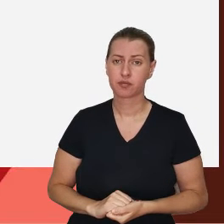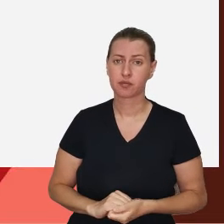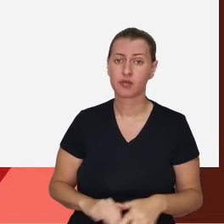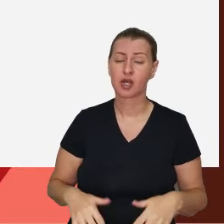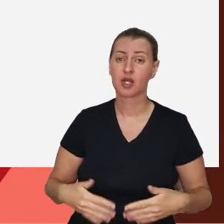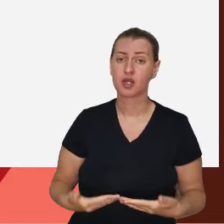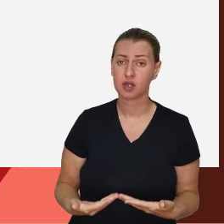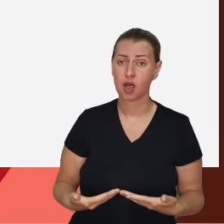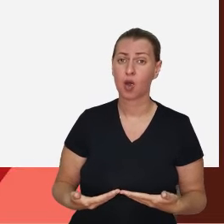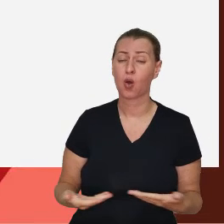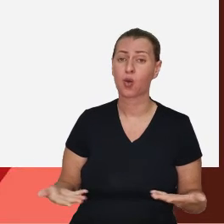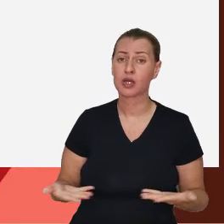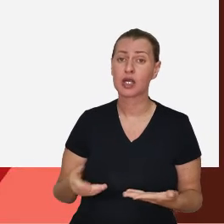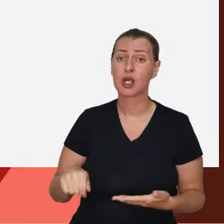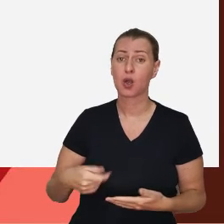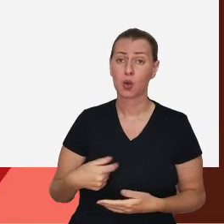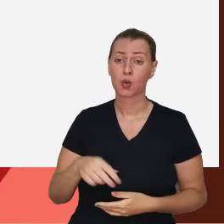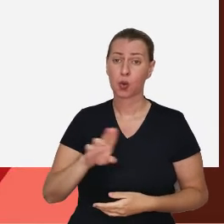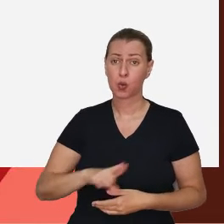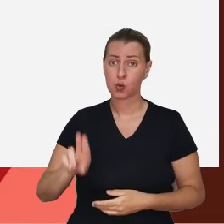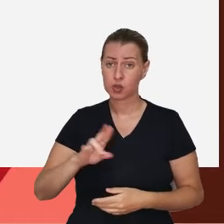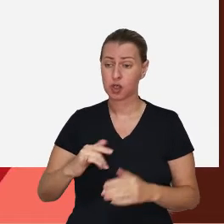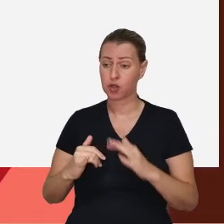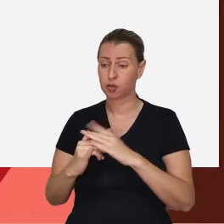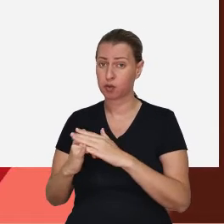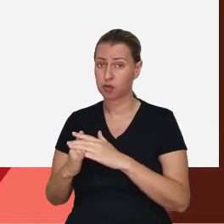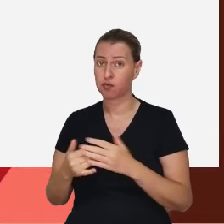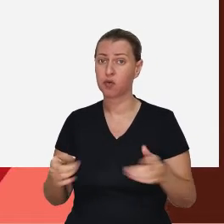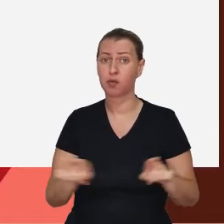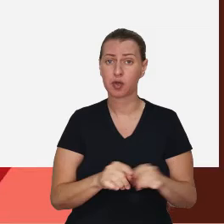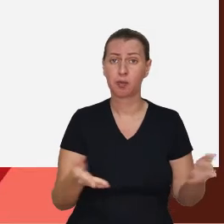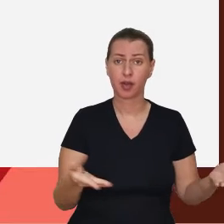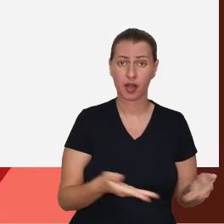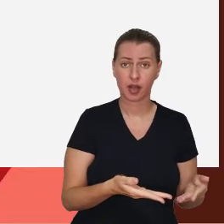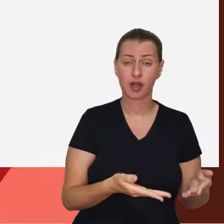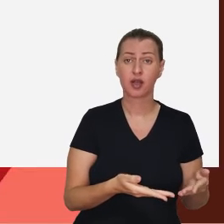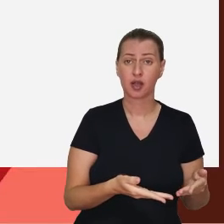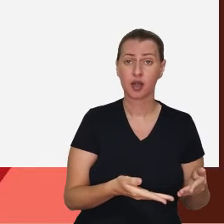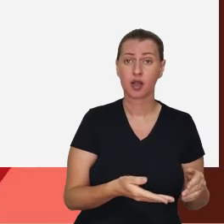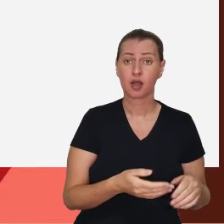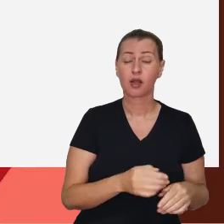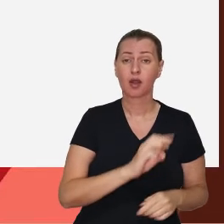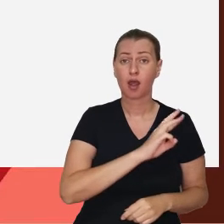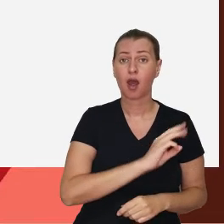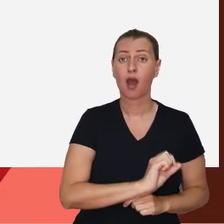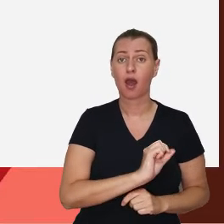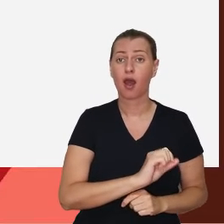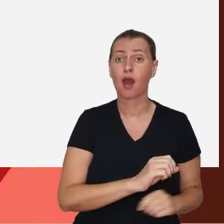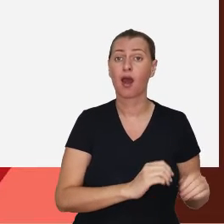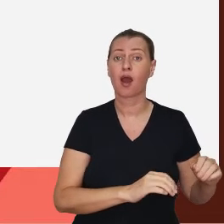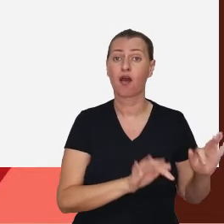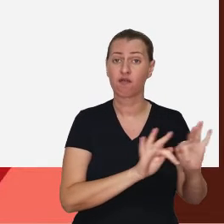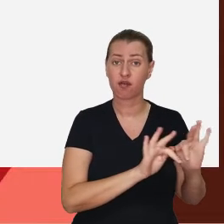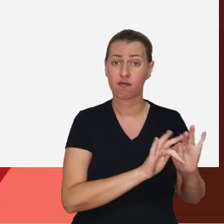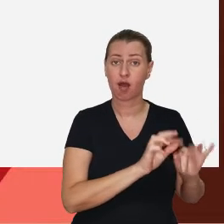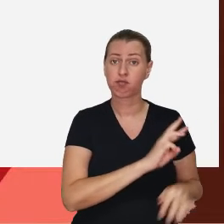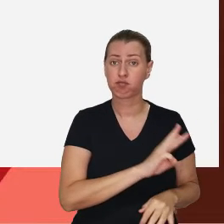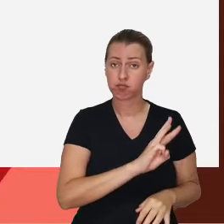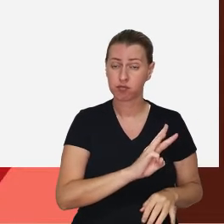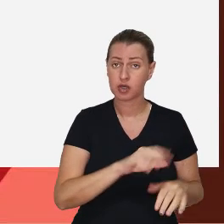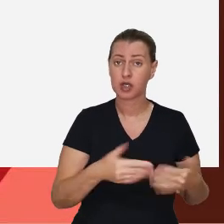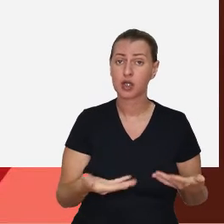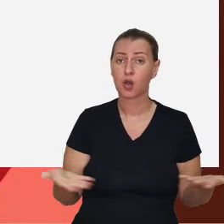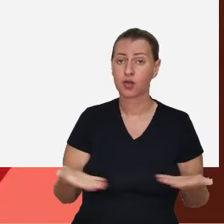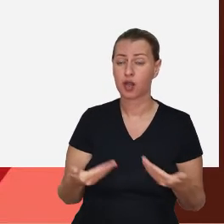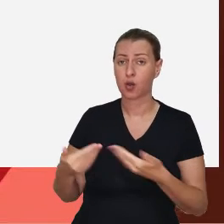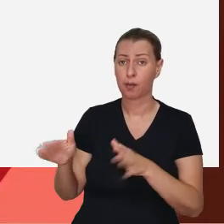Fevale, ele não puxa, é como se a gente não tivesse lá, ele não puxa as perguntas, nada, eu estou aqui aberto. Mas aí eu tenho